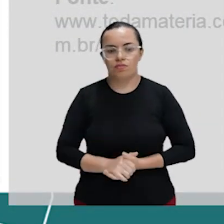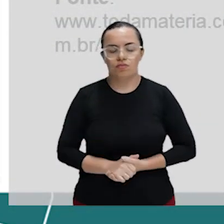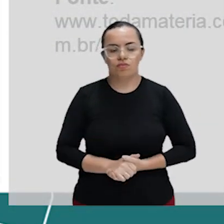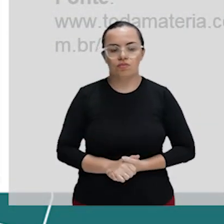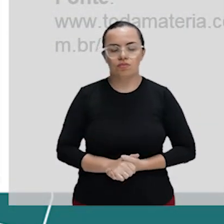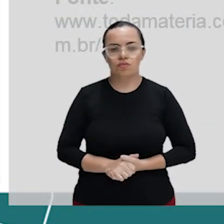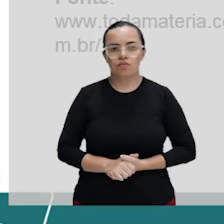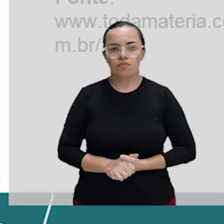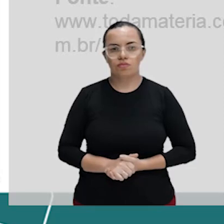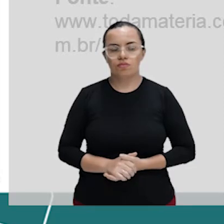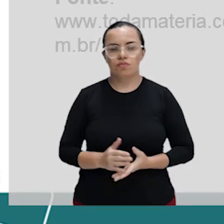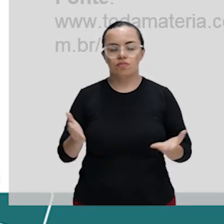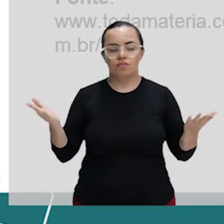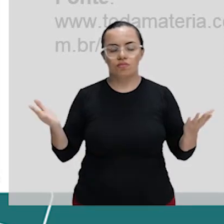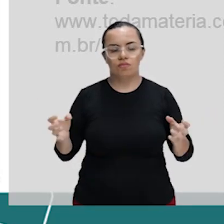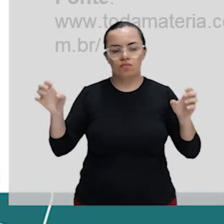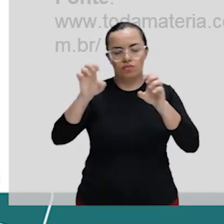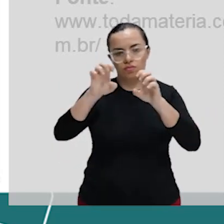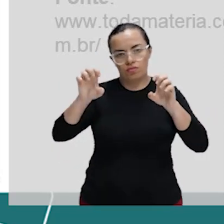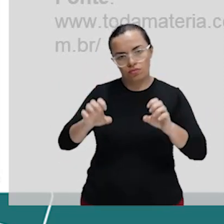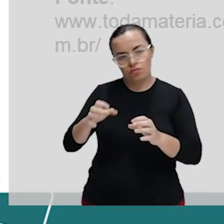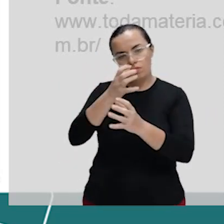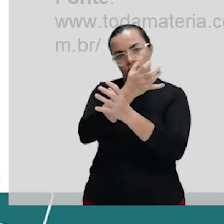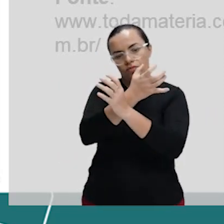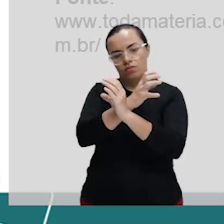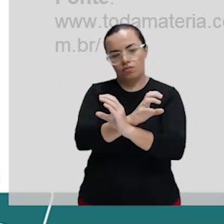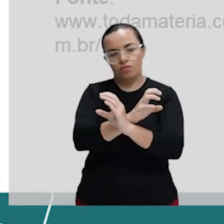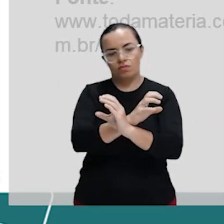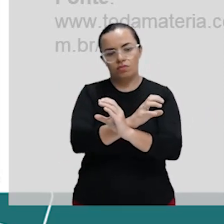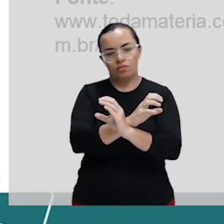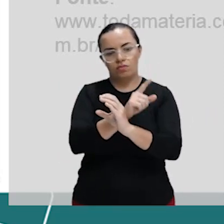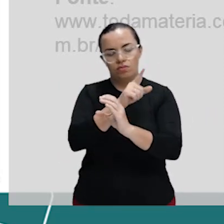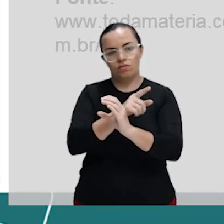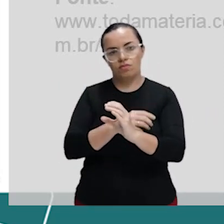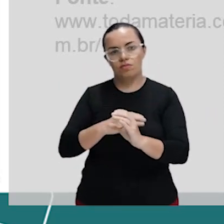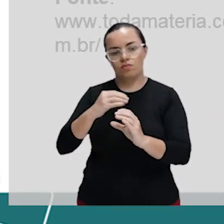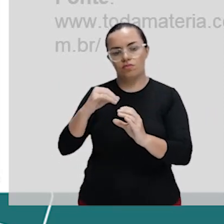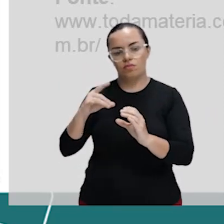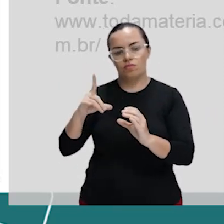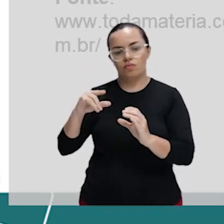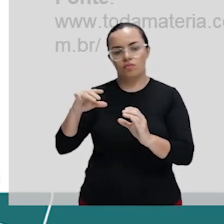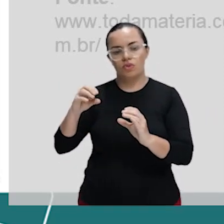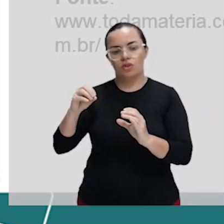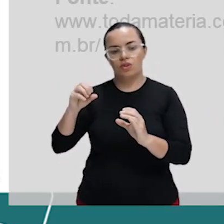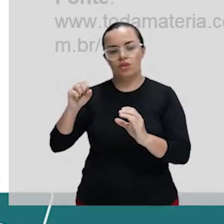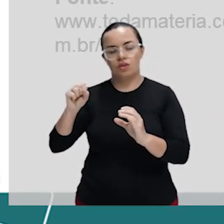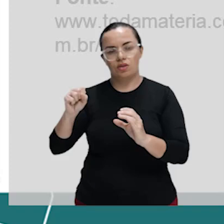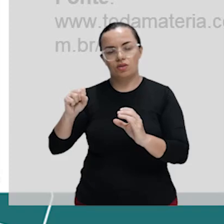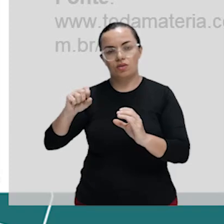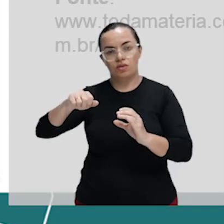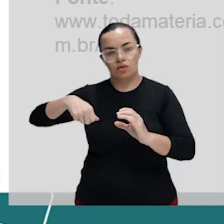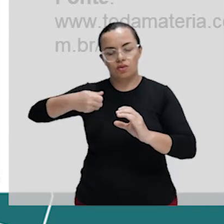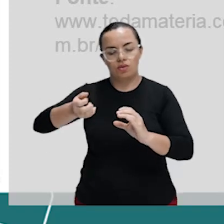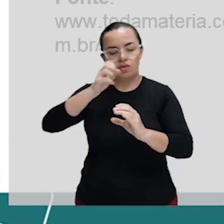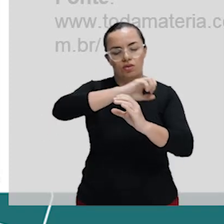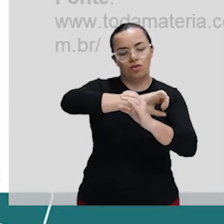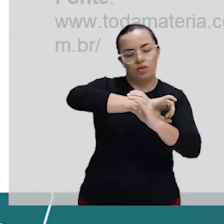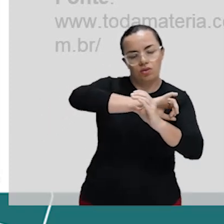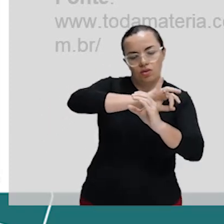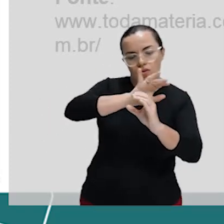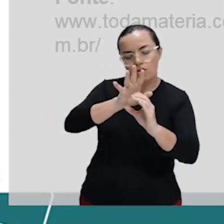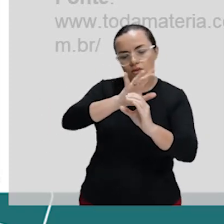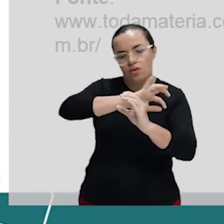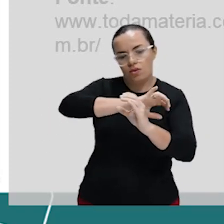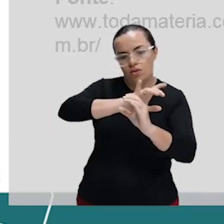Agora, a outra estrutura do citoesqueleto, cílios e flagelo. São estruturas que ajudam a célula a